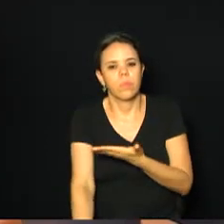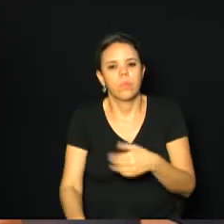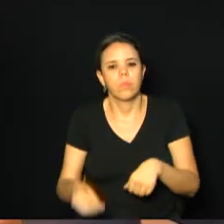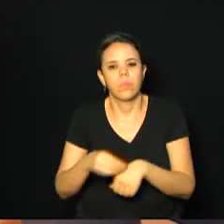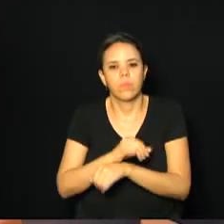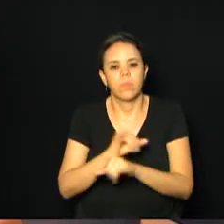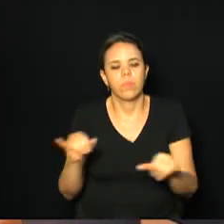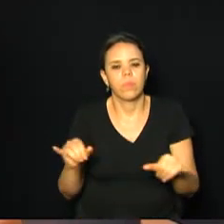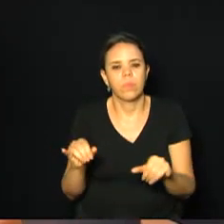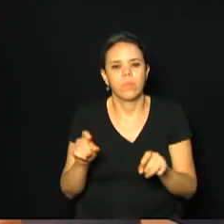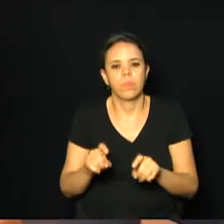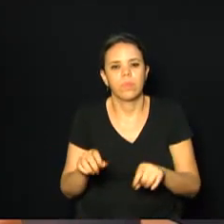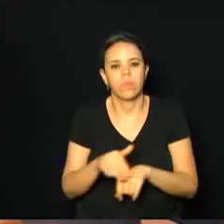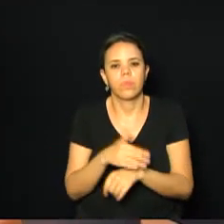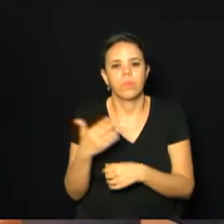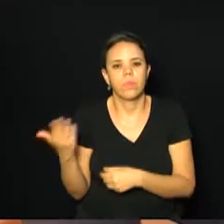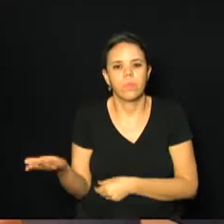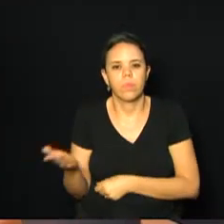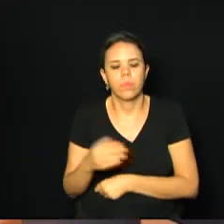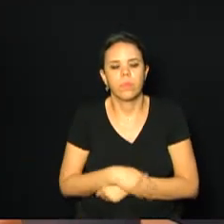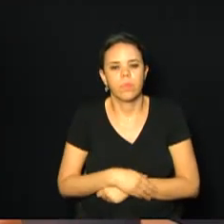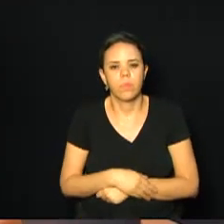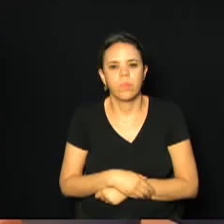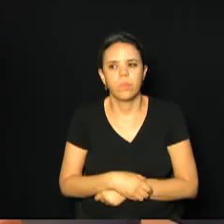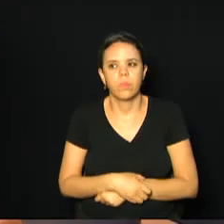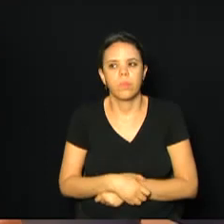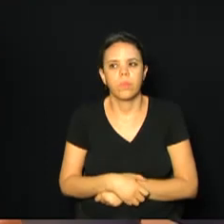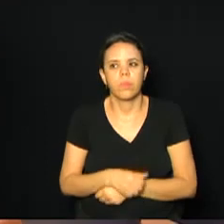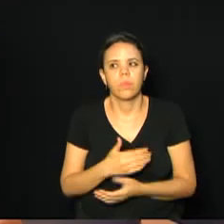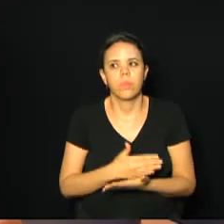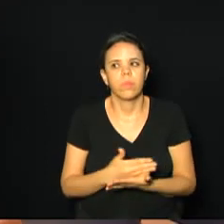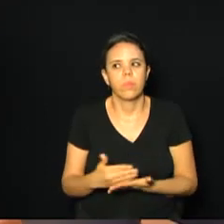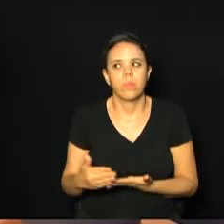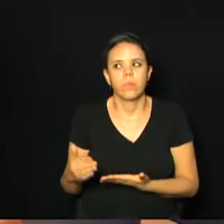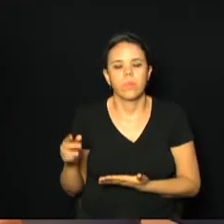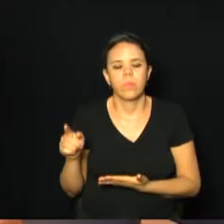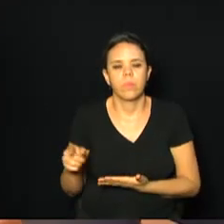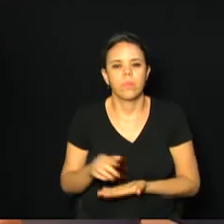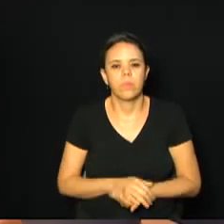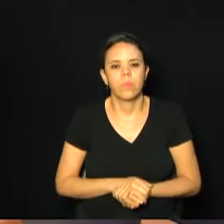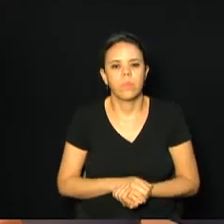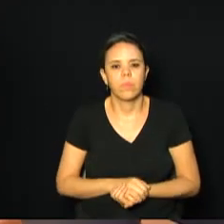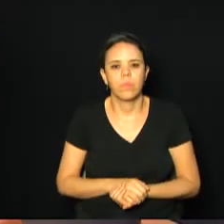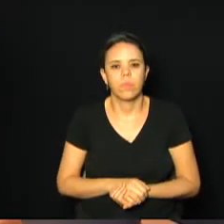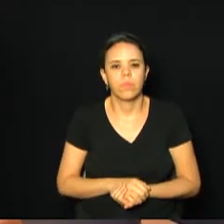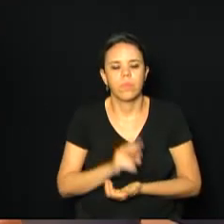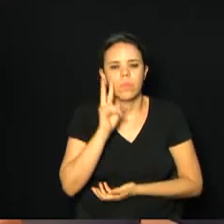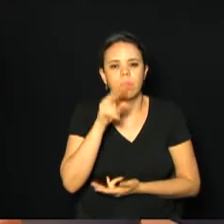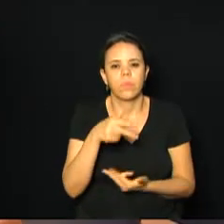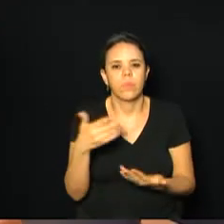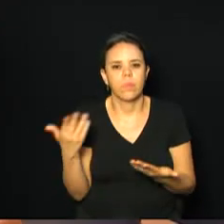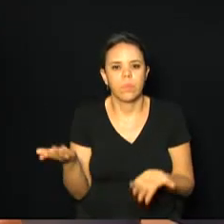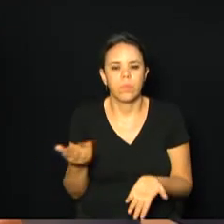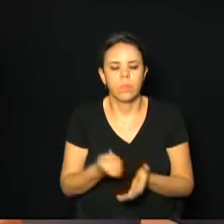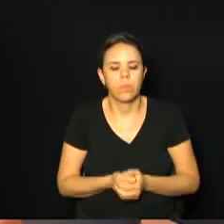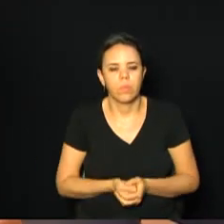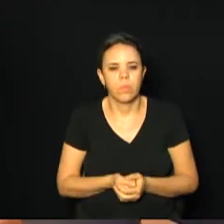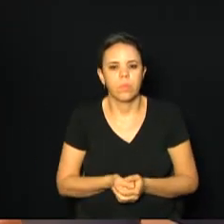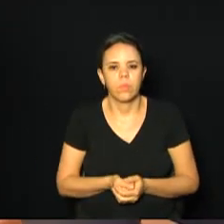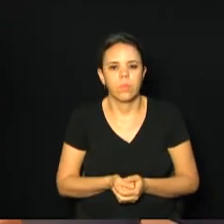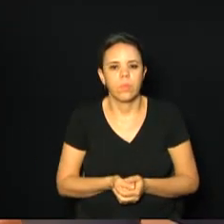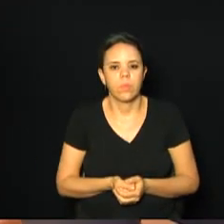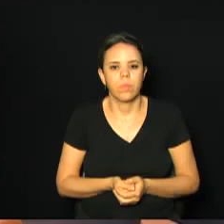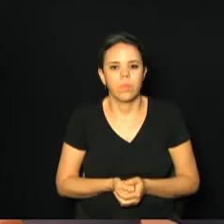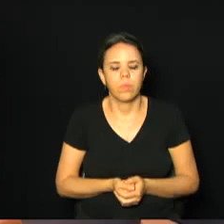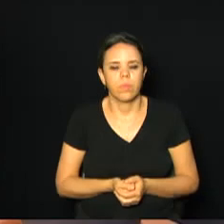os dados e endereço. Então, no princípio, se via algo mais ou menos desse tipo, de, ó, pega